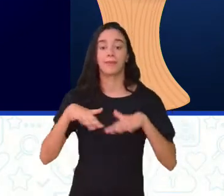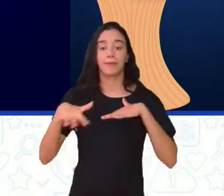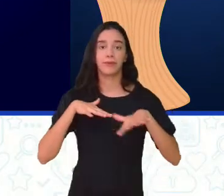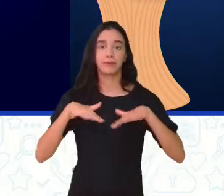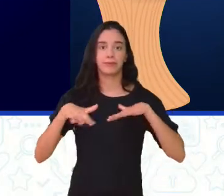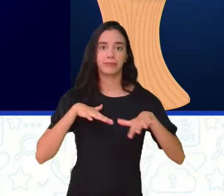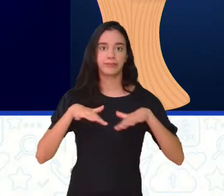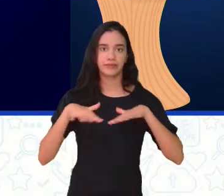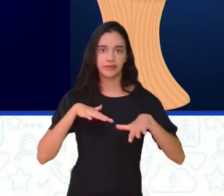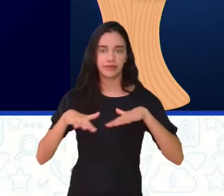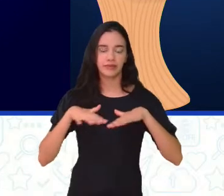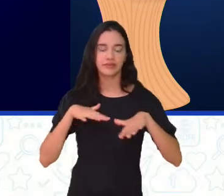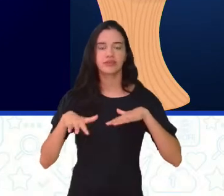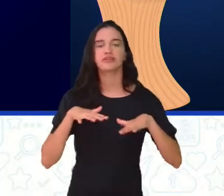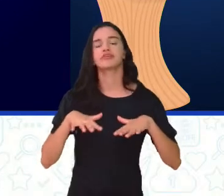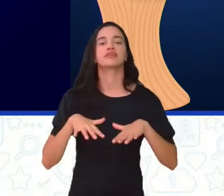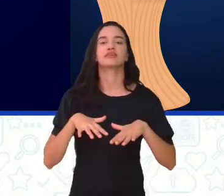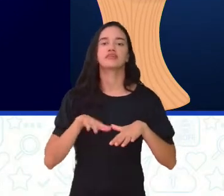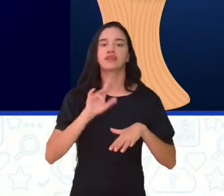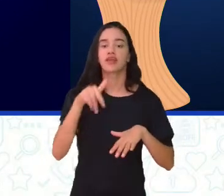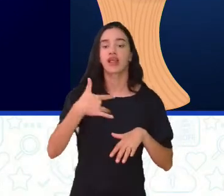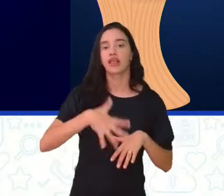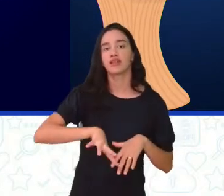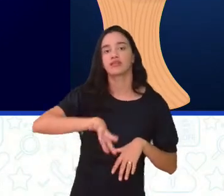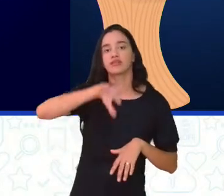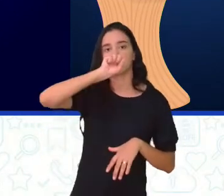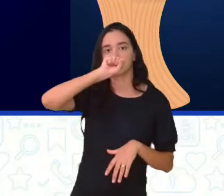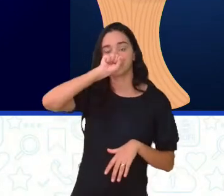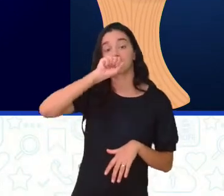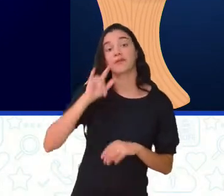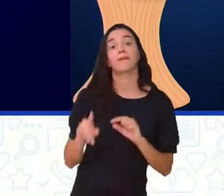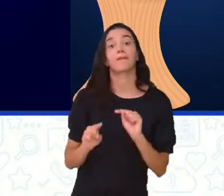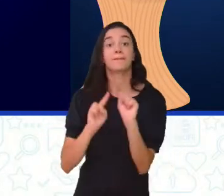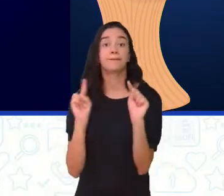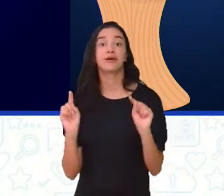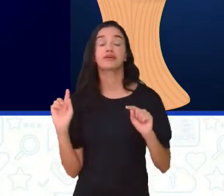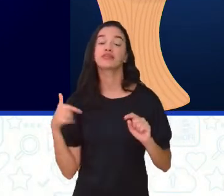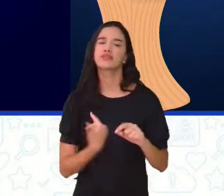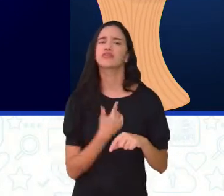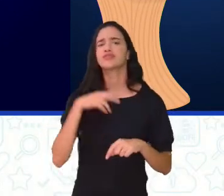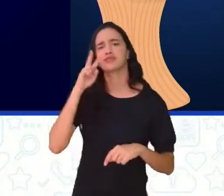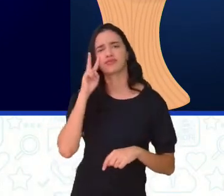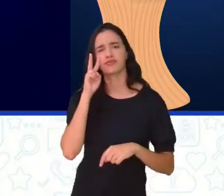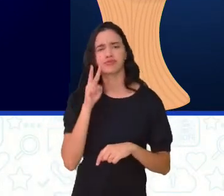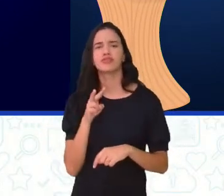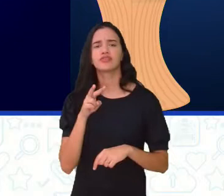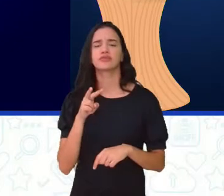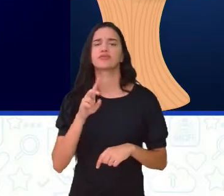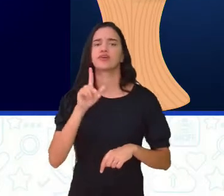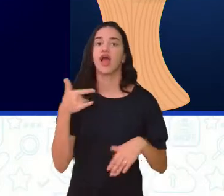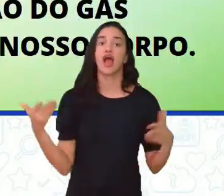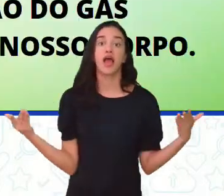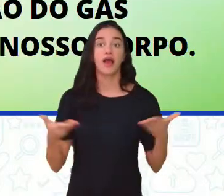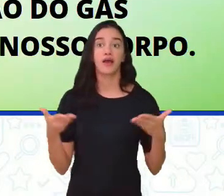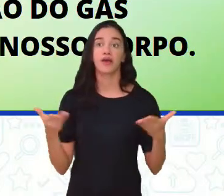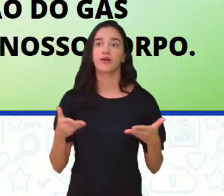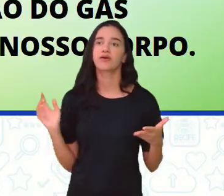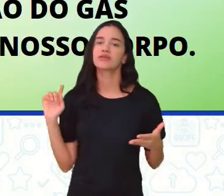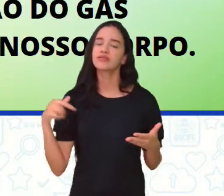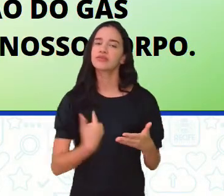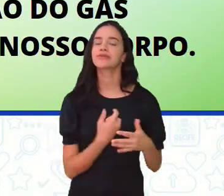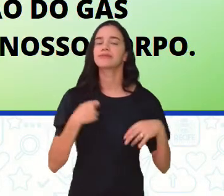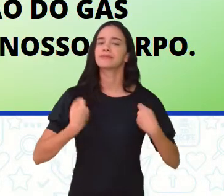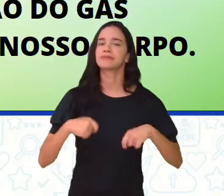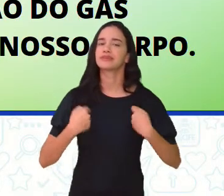movimentos, né? Essa questão desses movimentos respiratórios. Mas nós já vimos bastante, né? E agora a gente precisa